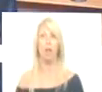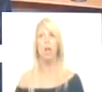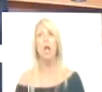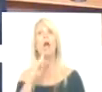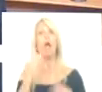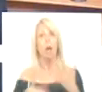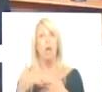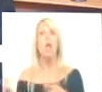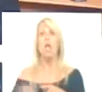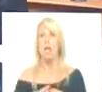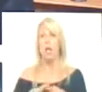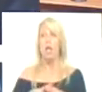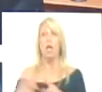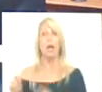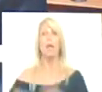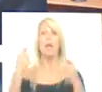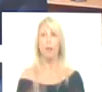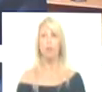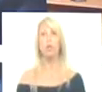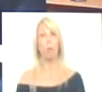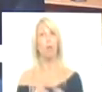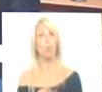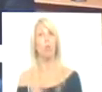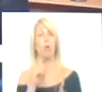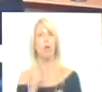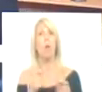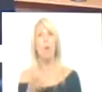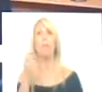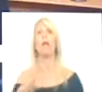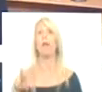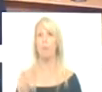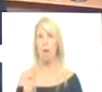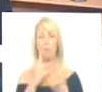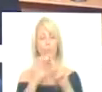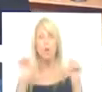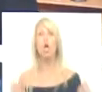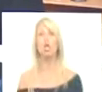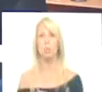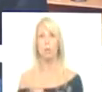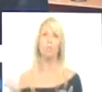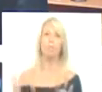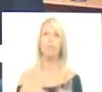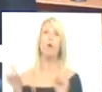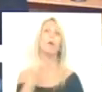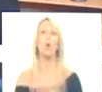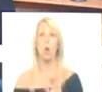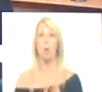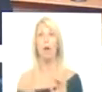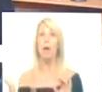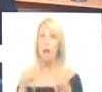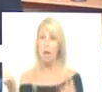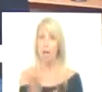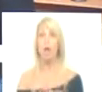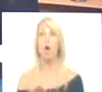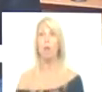promoção de financiamento das empresas, em particular das PMEs. Em suma, um regresso à Europa, um regresso à